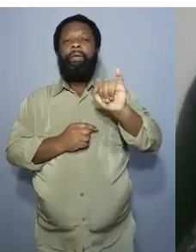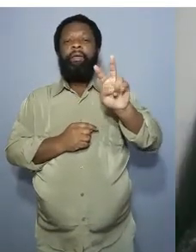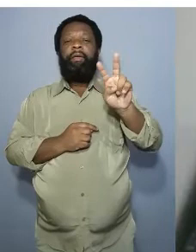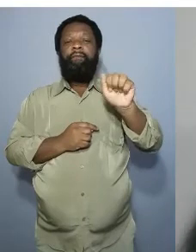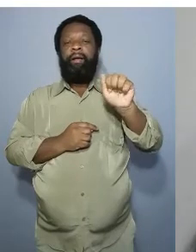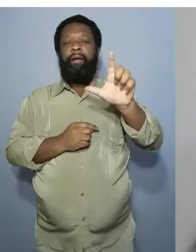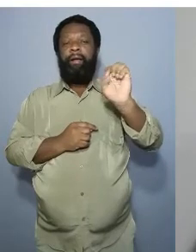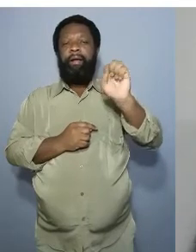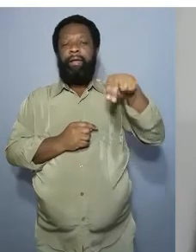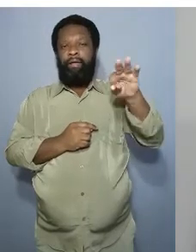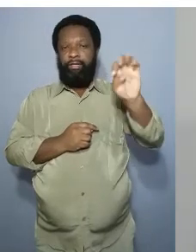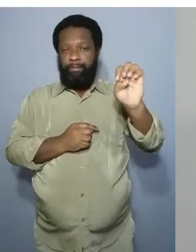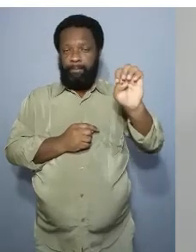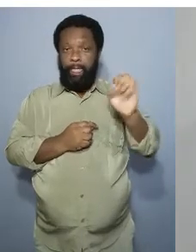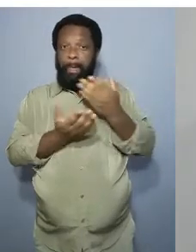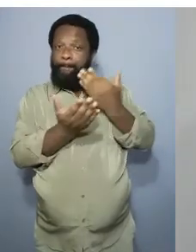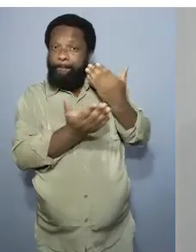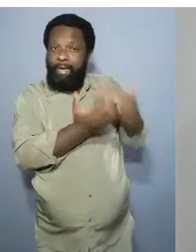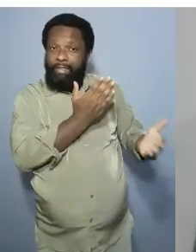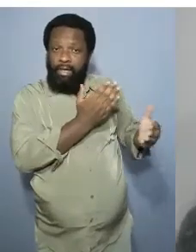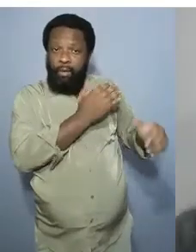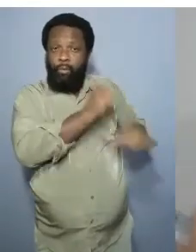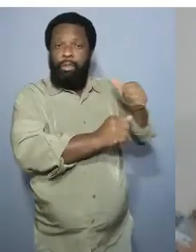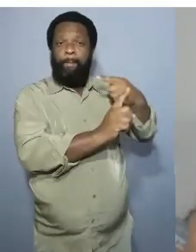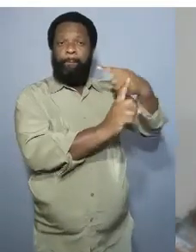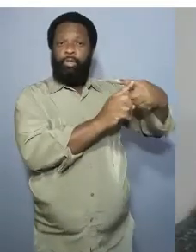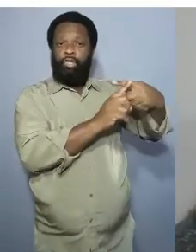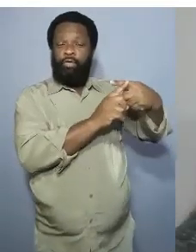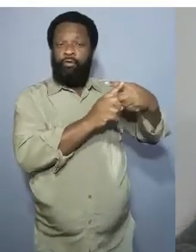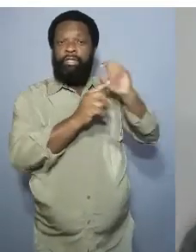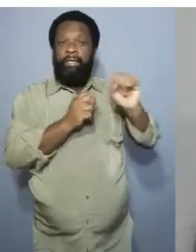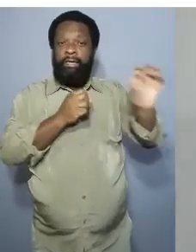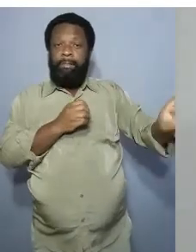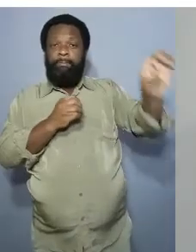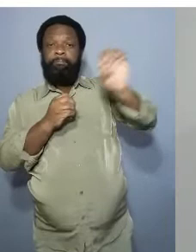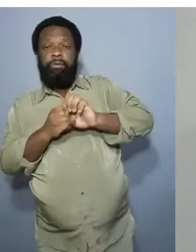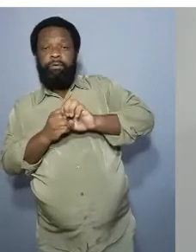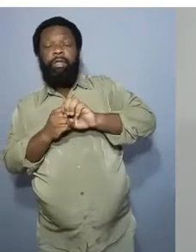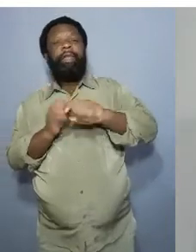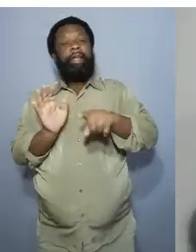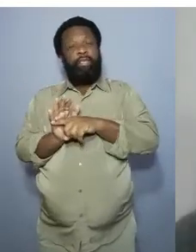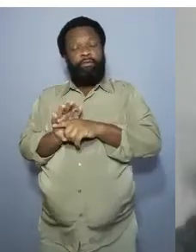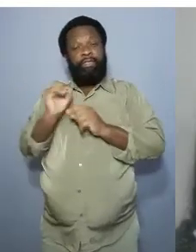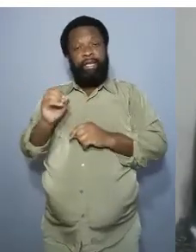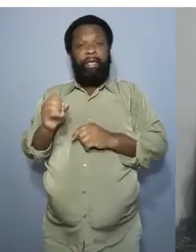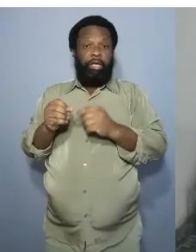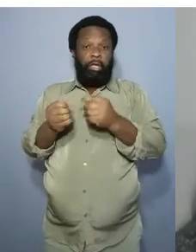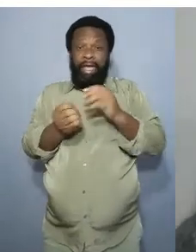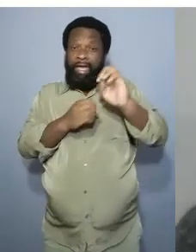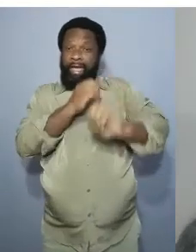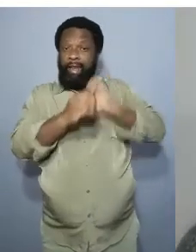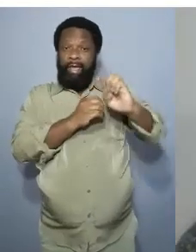você perde, você fica positivo. Porque quando você perde elétrons, você fica com excesso de prótons em relação aos